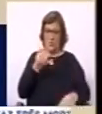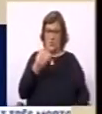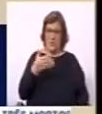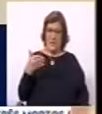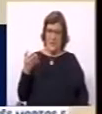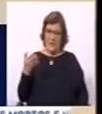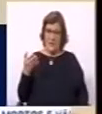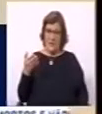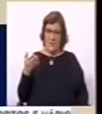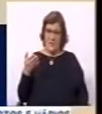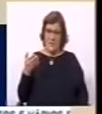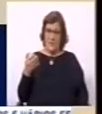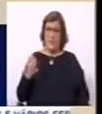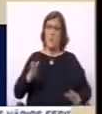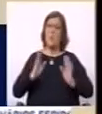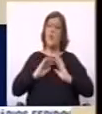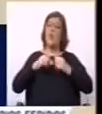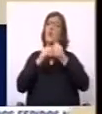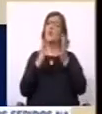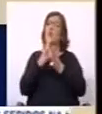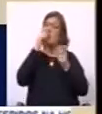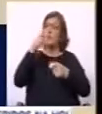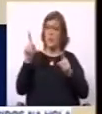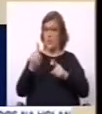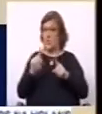2017, não morreram todas as pessoas, pois não.